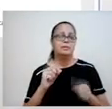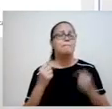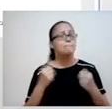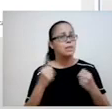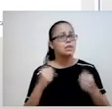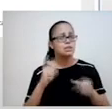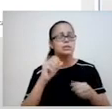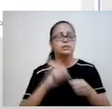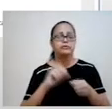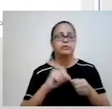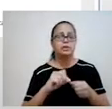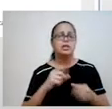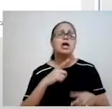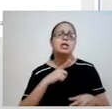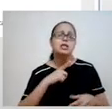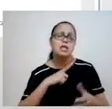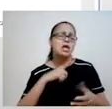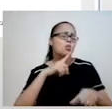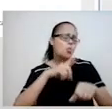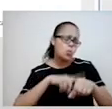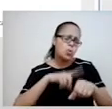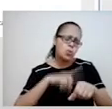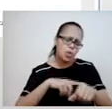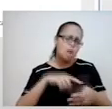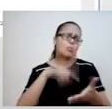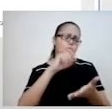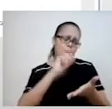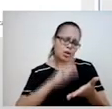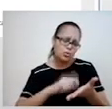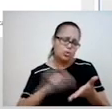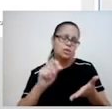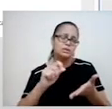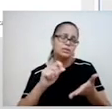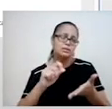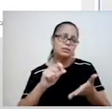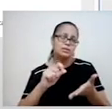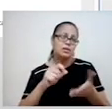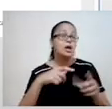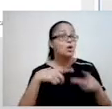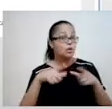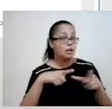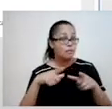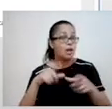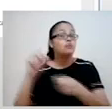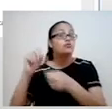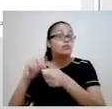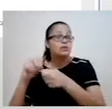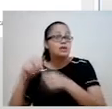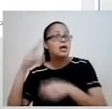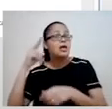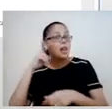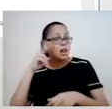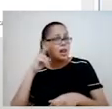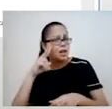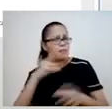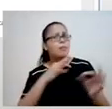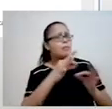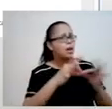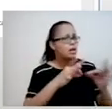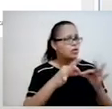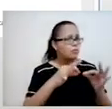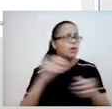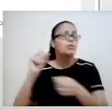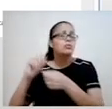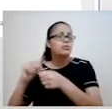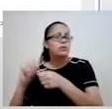tenho tempo para fazer correção. Então faz parte do meu trabalho de execução. Lembra-se, planejamento e execução. A hora que eu